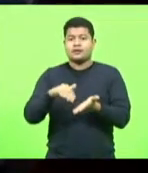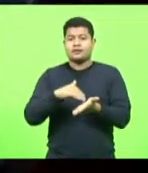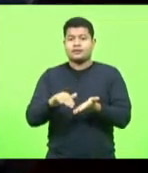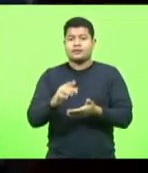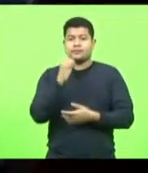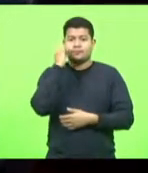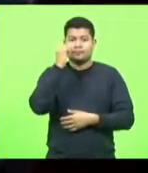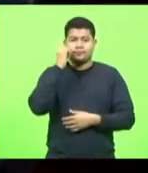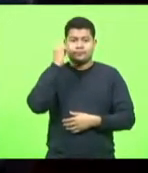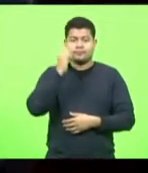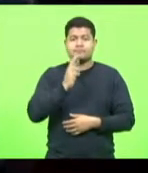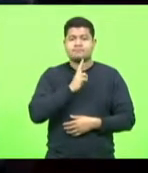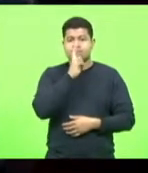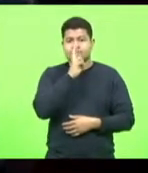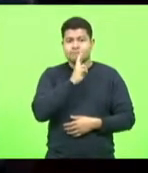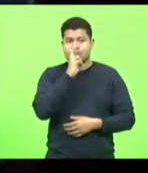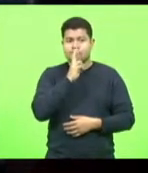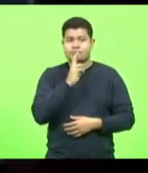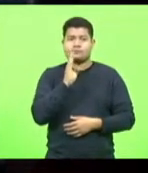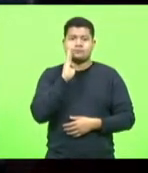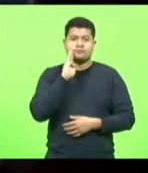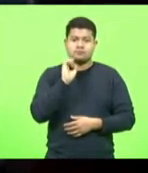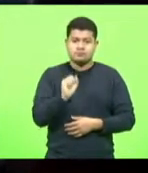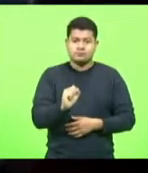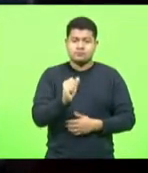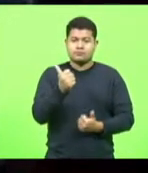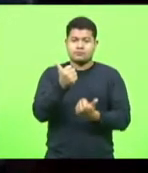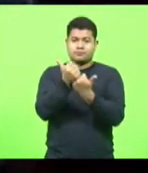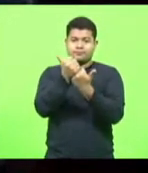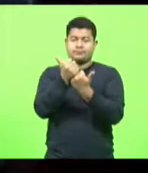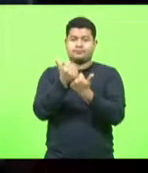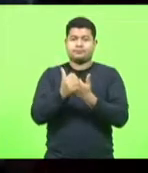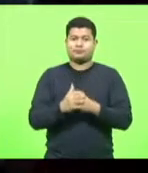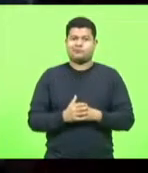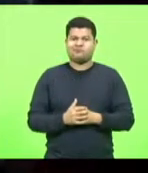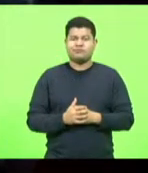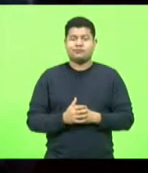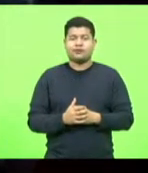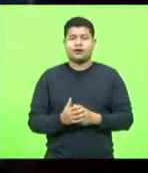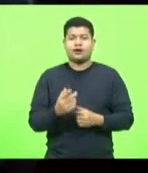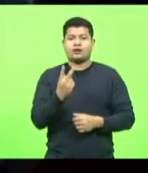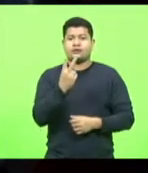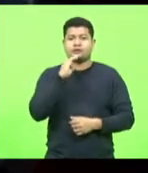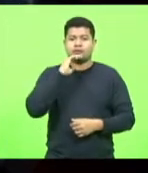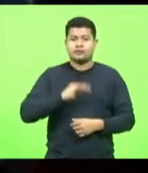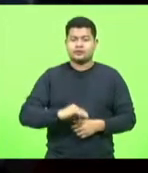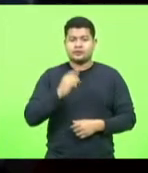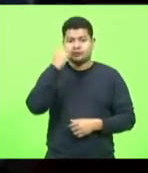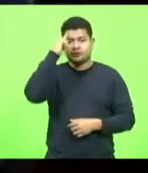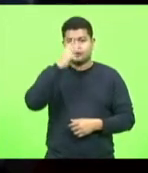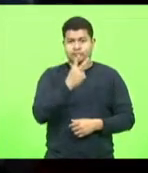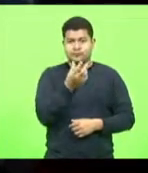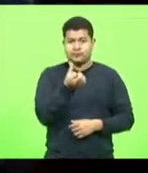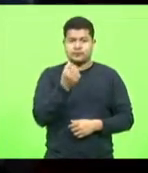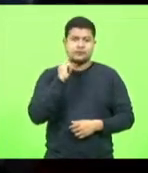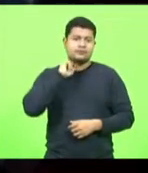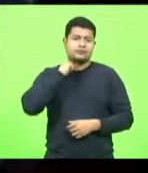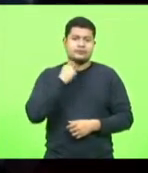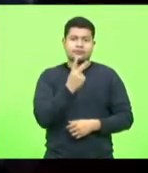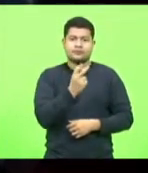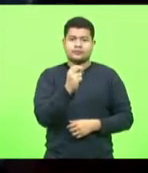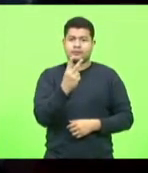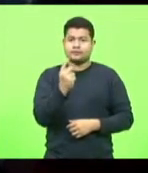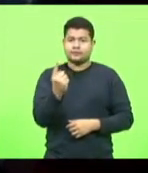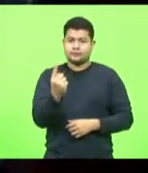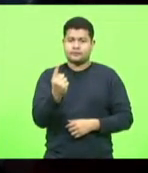deputado Rodrigo Minotto, Bruno Souza, a DOC. Às 14 horas do dia 26 de maio de 2021,